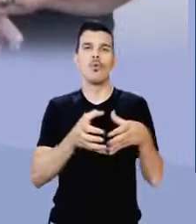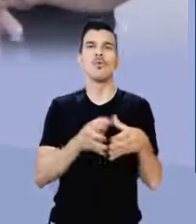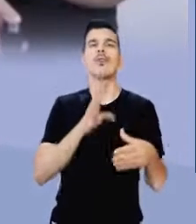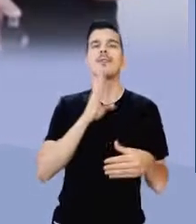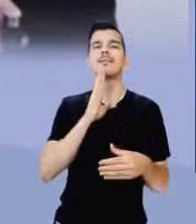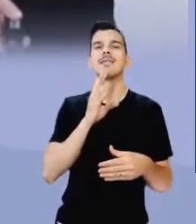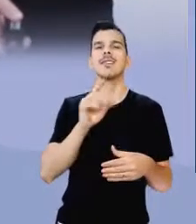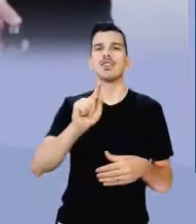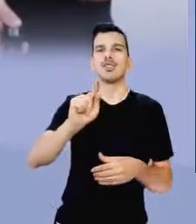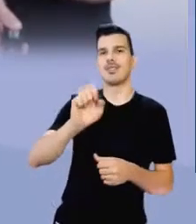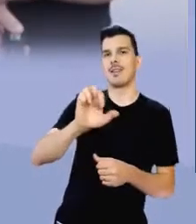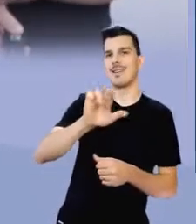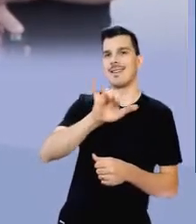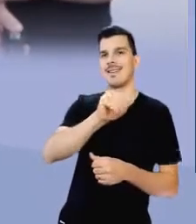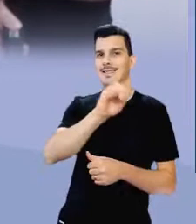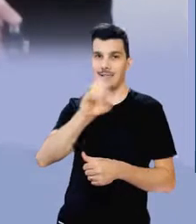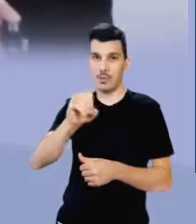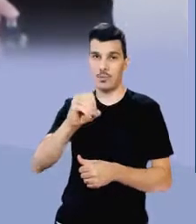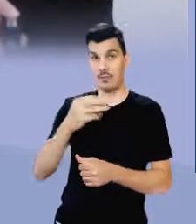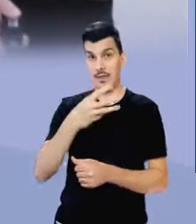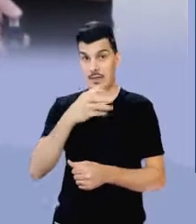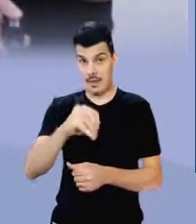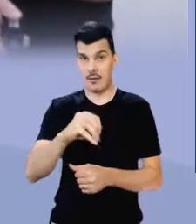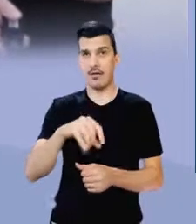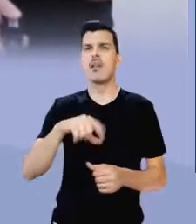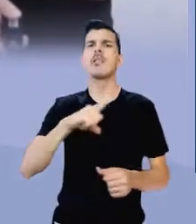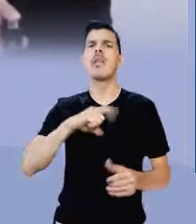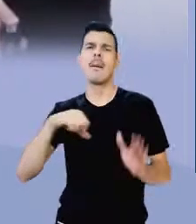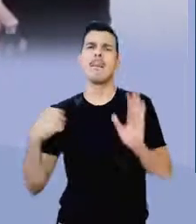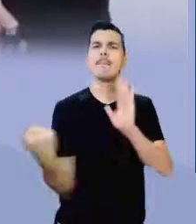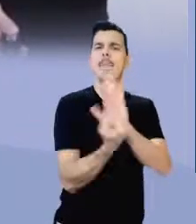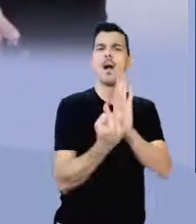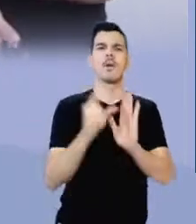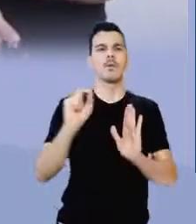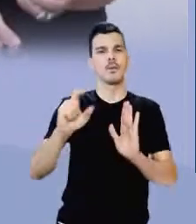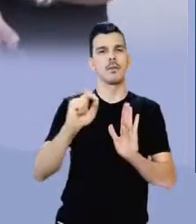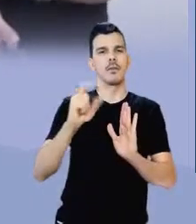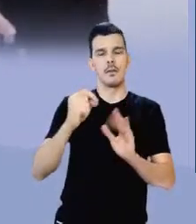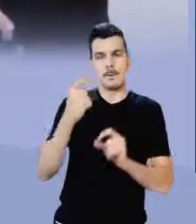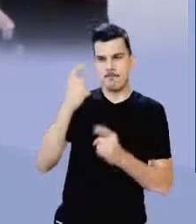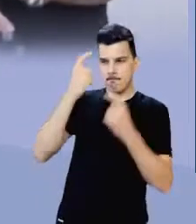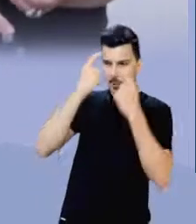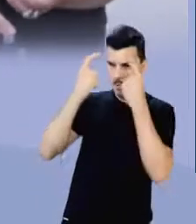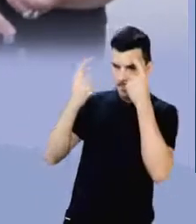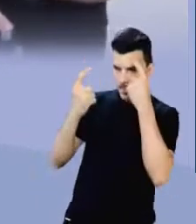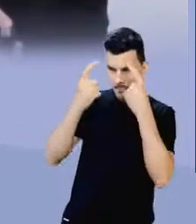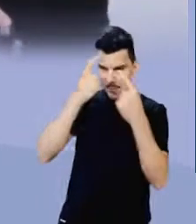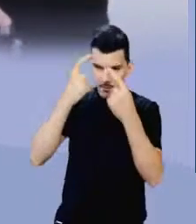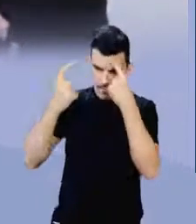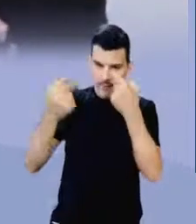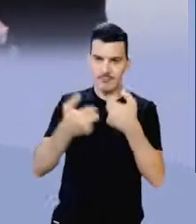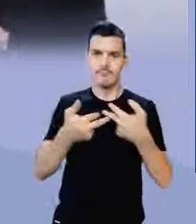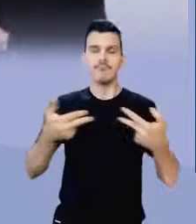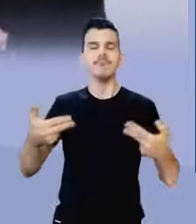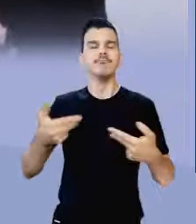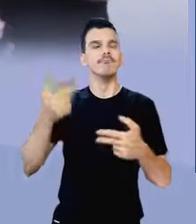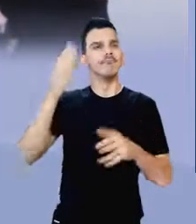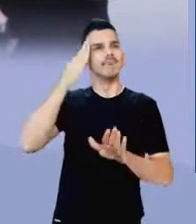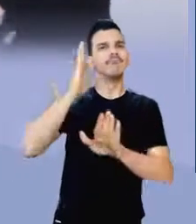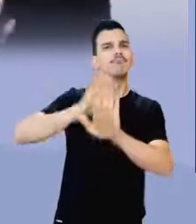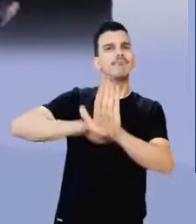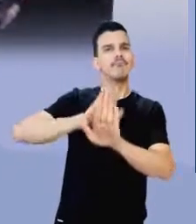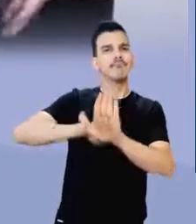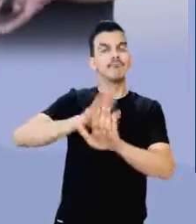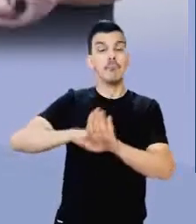chamada geração de 30 será marcada pela consolidação de ideias e de